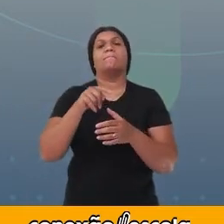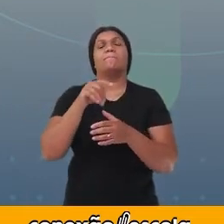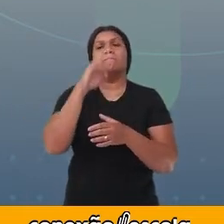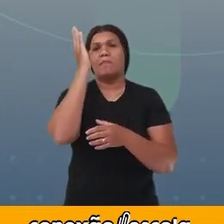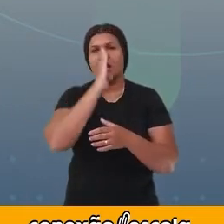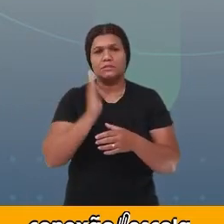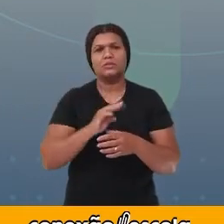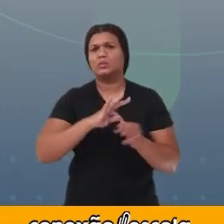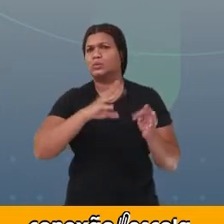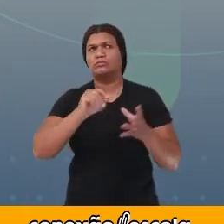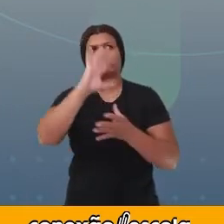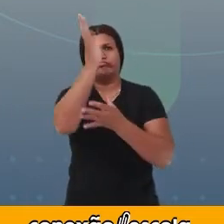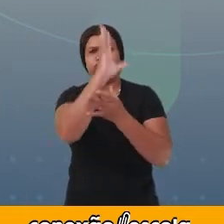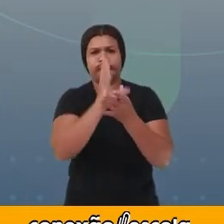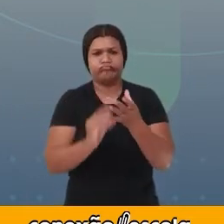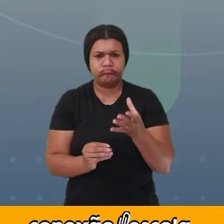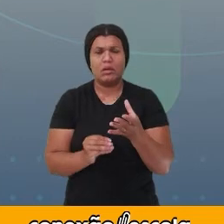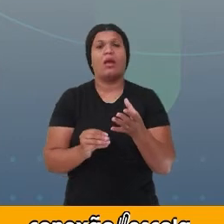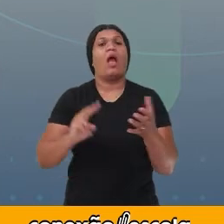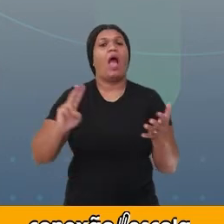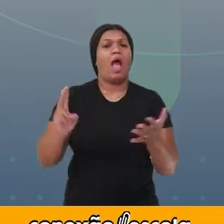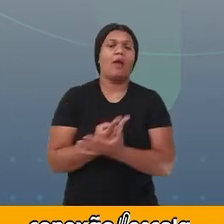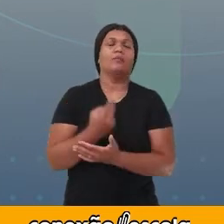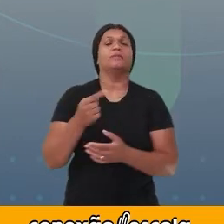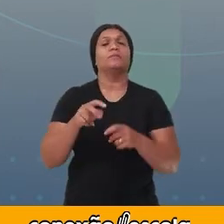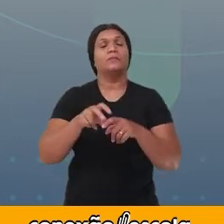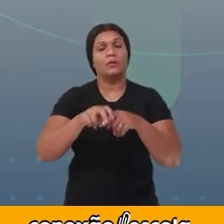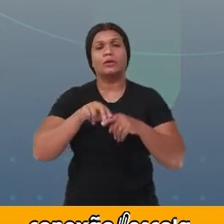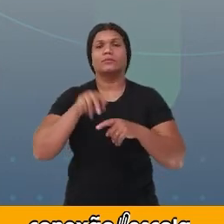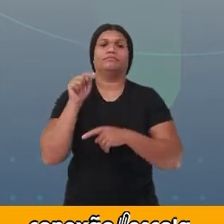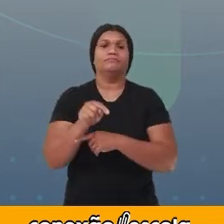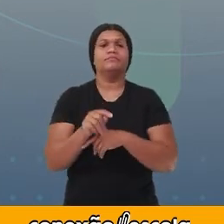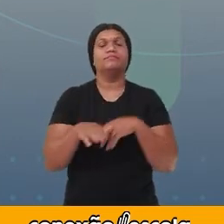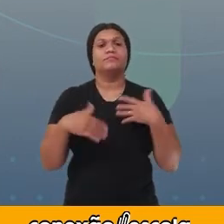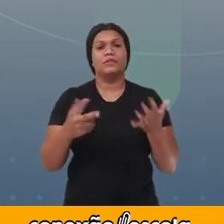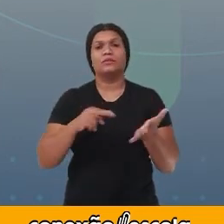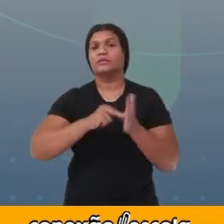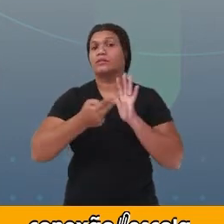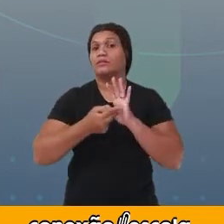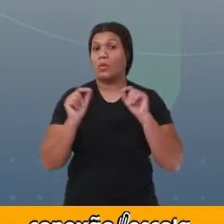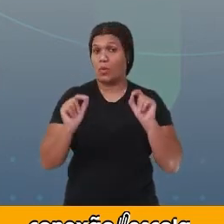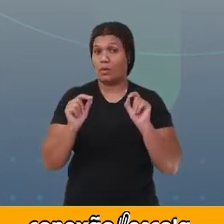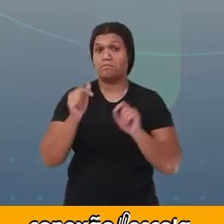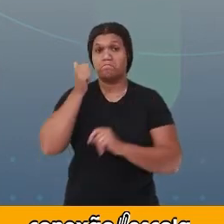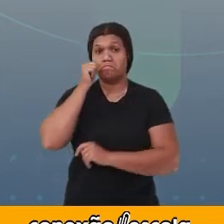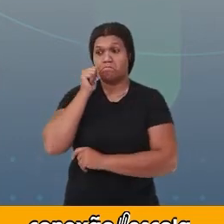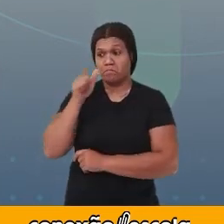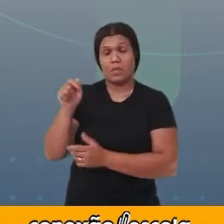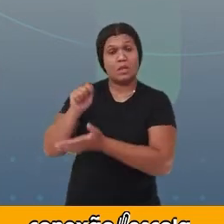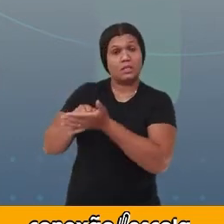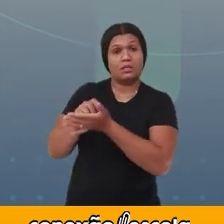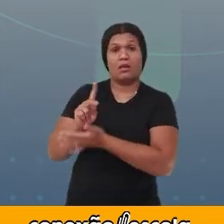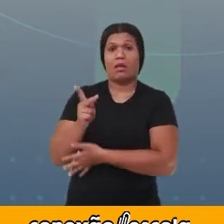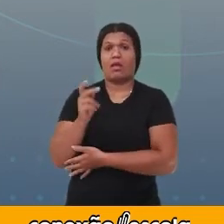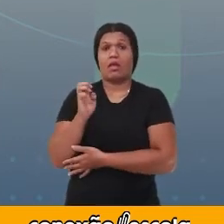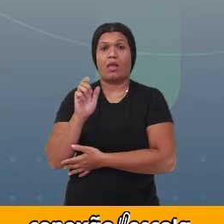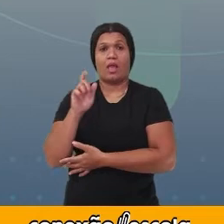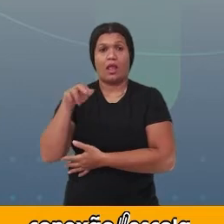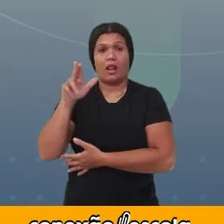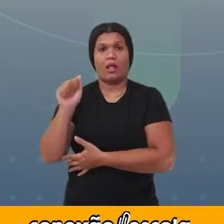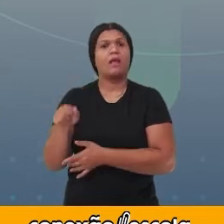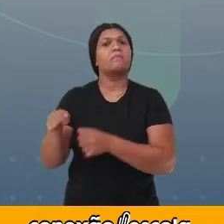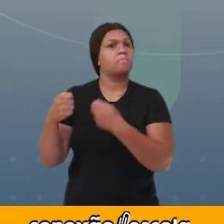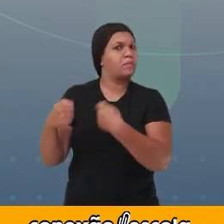a partir desse ocorrido. Ou seja, a produtora Helena Rinaldi, precisou então fazer